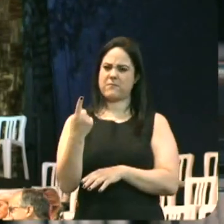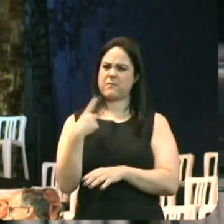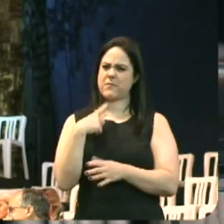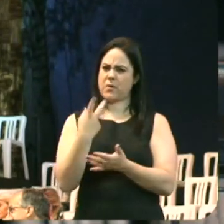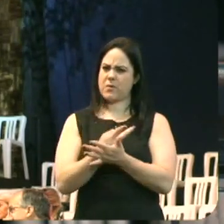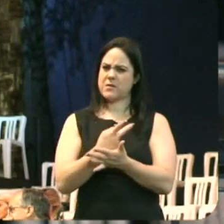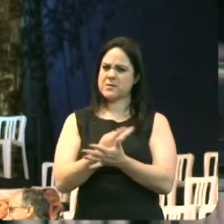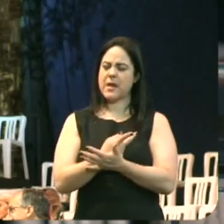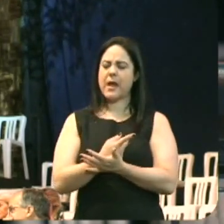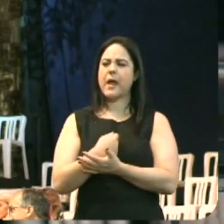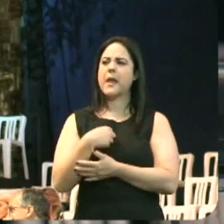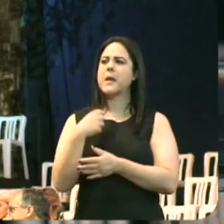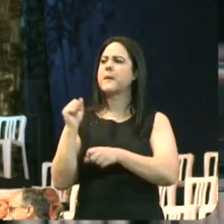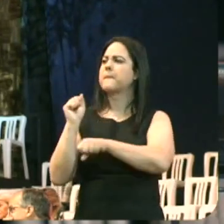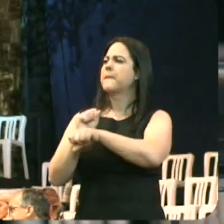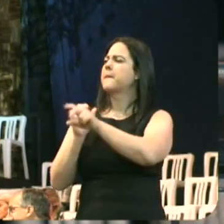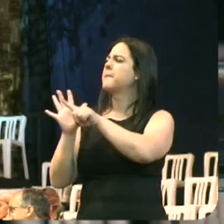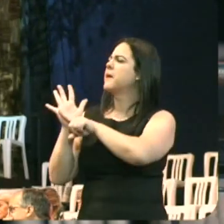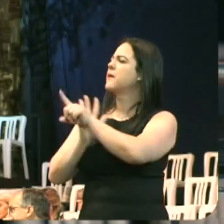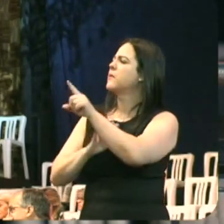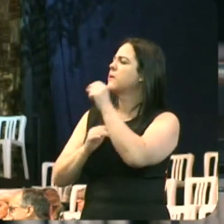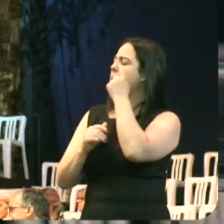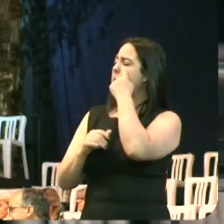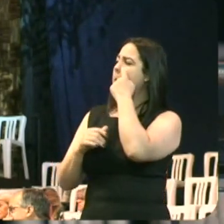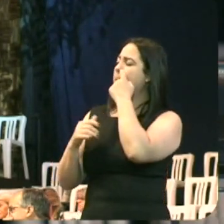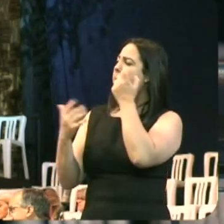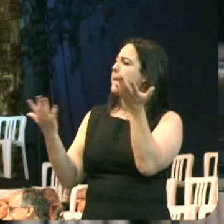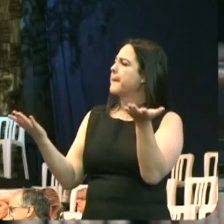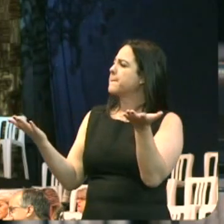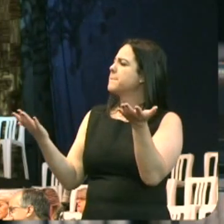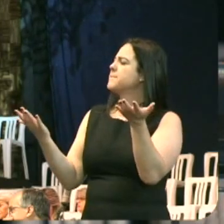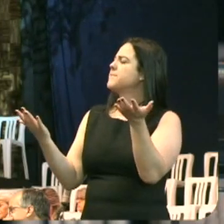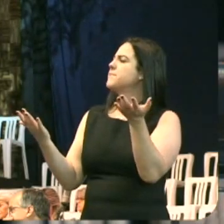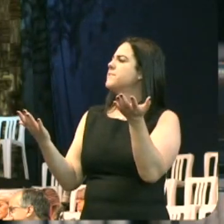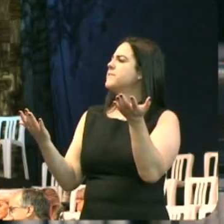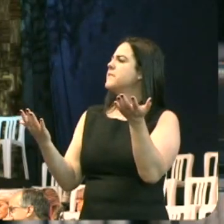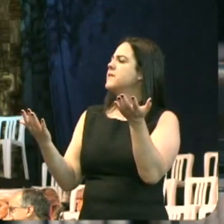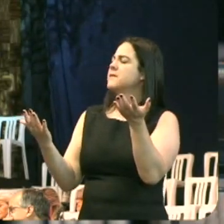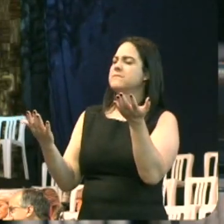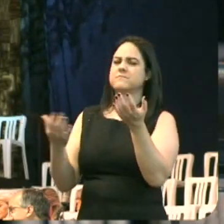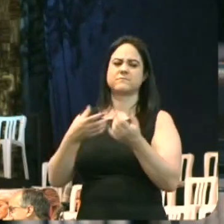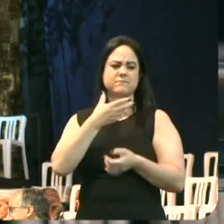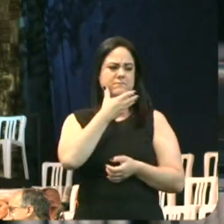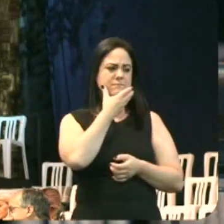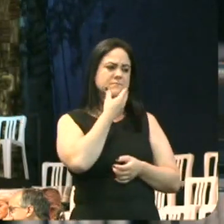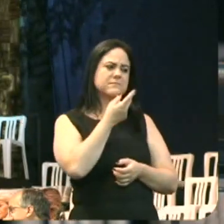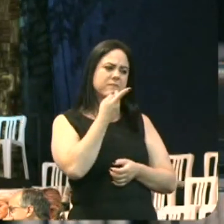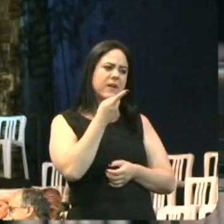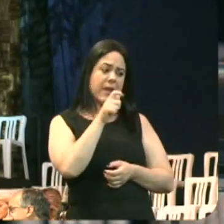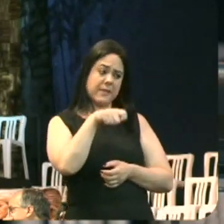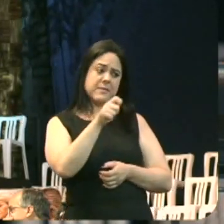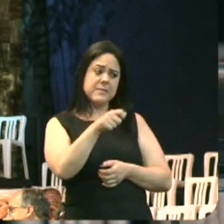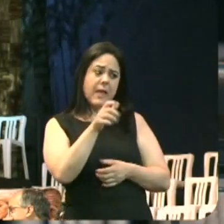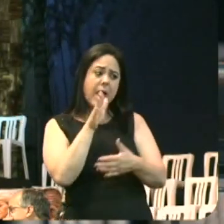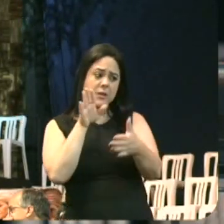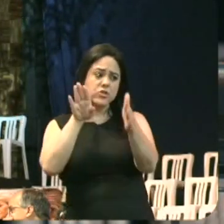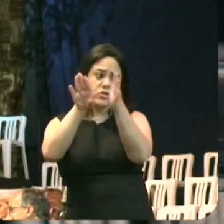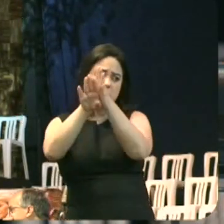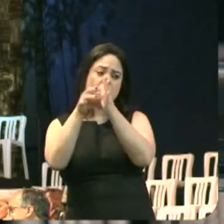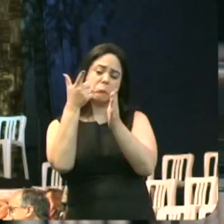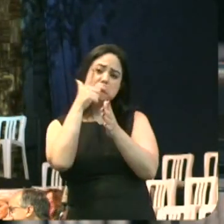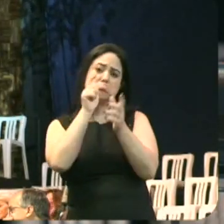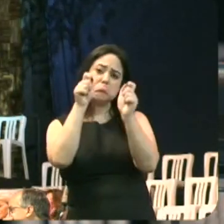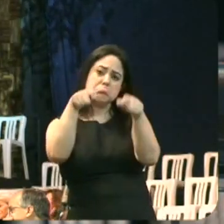errada. Aí parei para perguntar, e falei assim, escuta, eu falei, o rapaz falou assim, dá para você chegar.